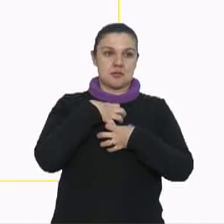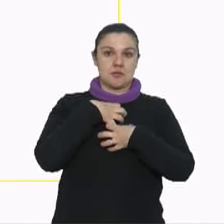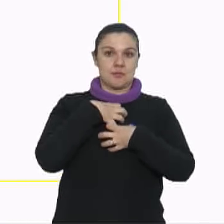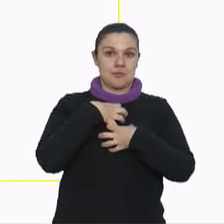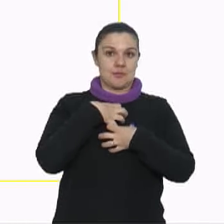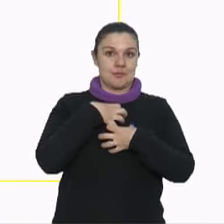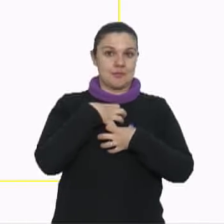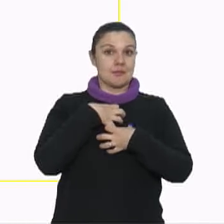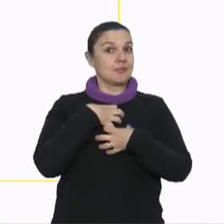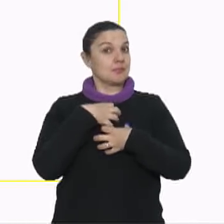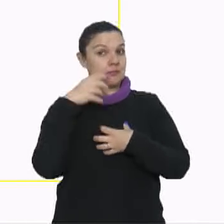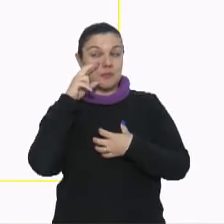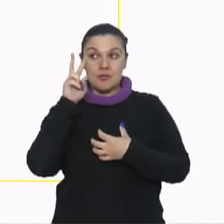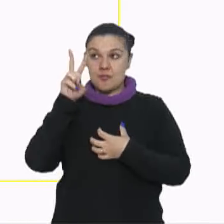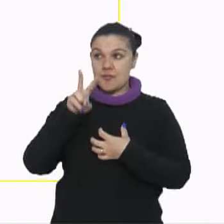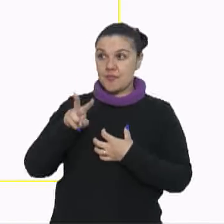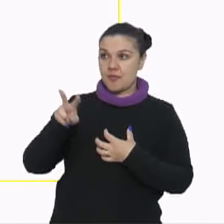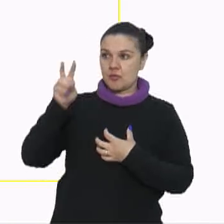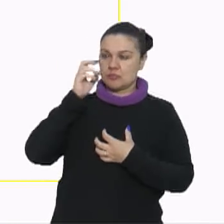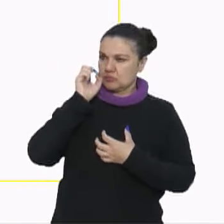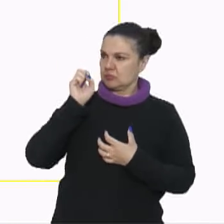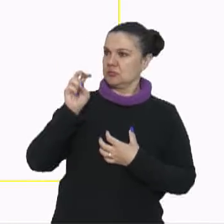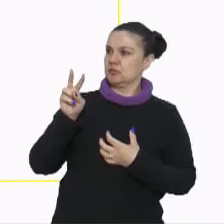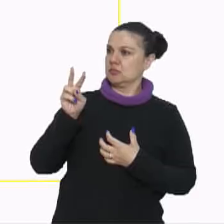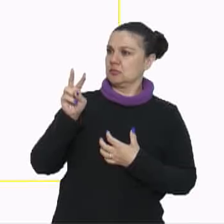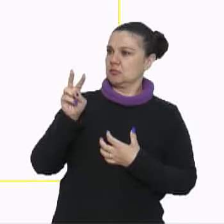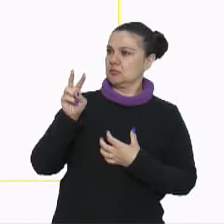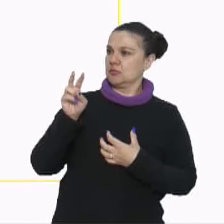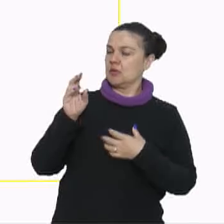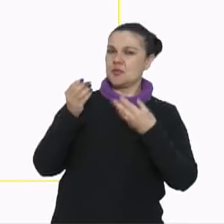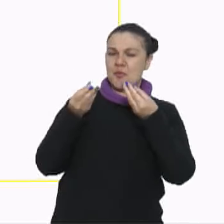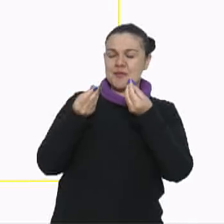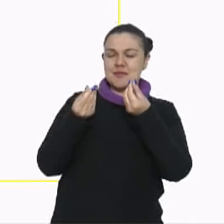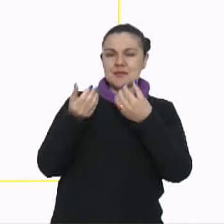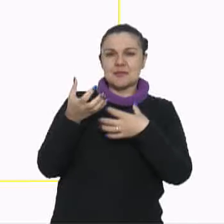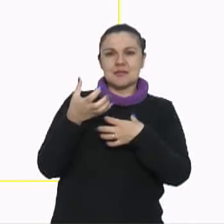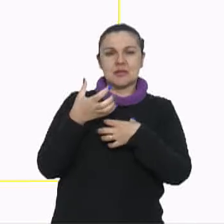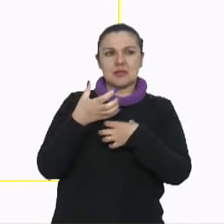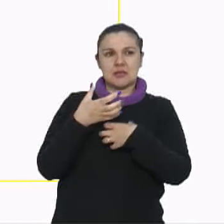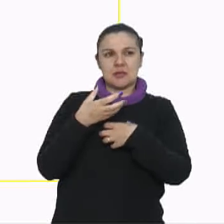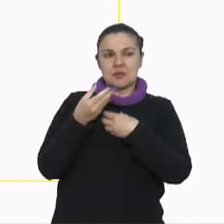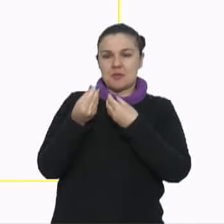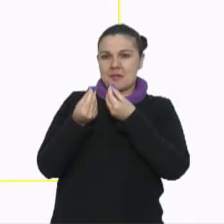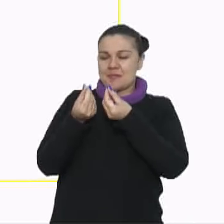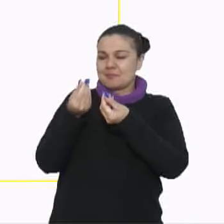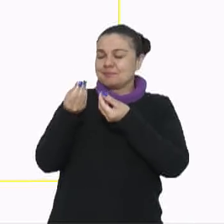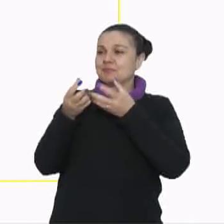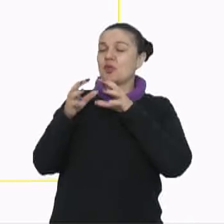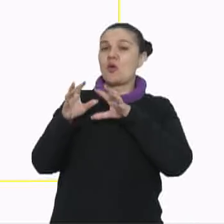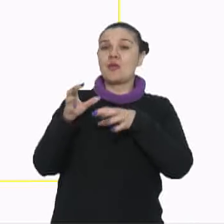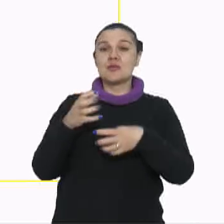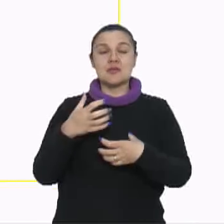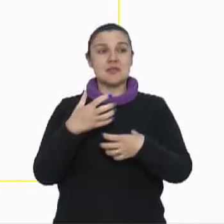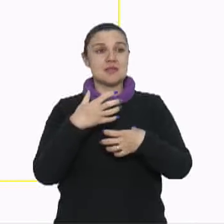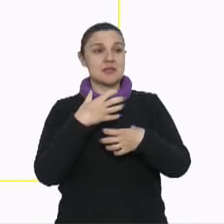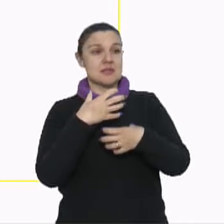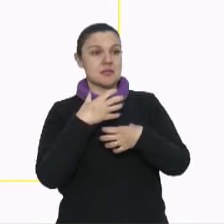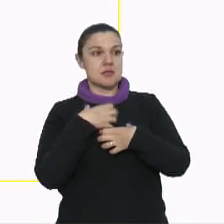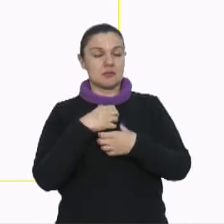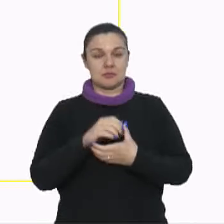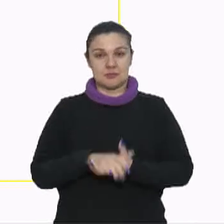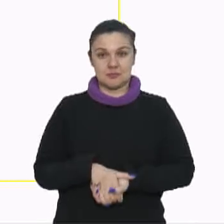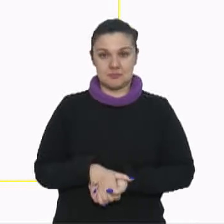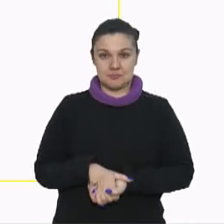Veja, a partir, então, quando eu olho, falando do tato, né? Do tato, então, quais são as sensações que lhe